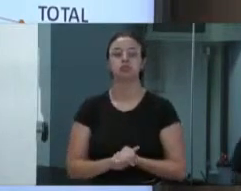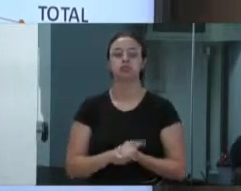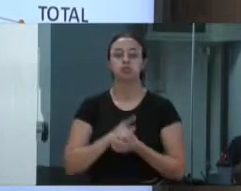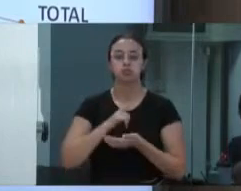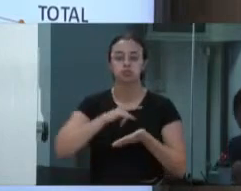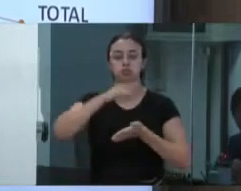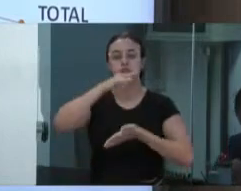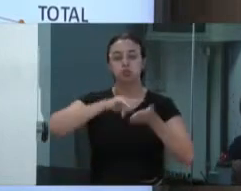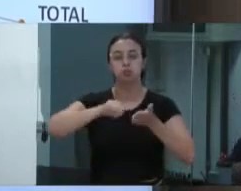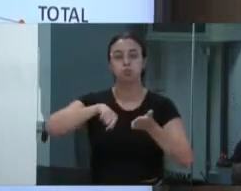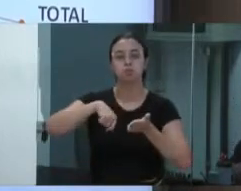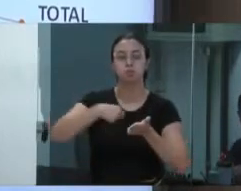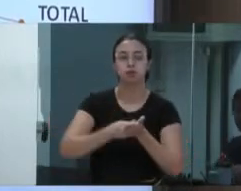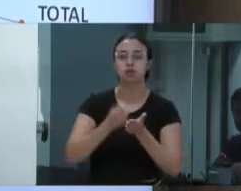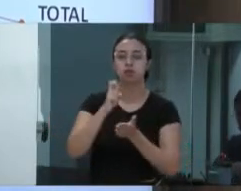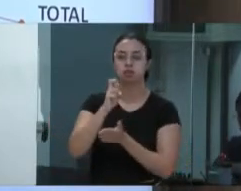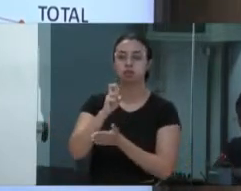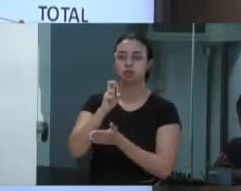de